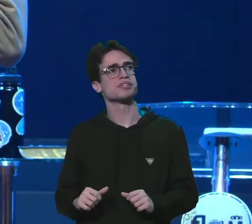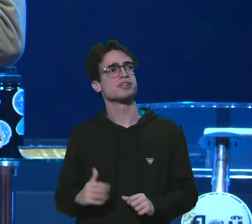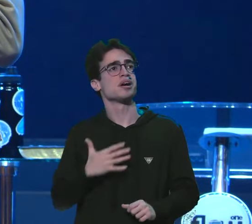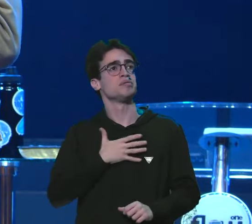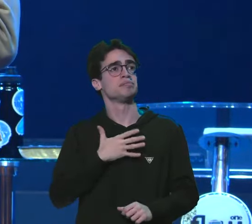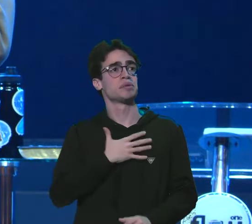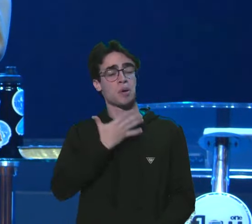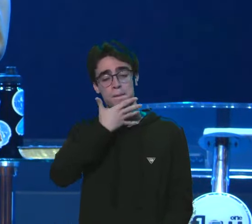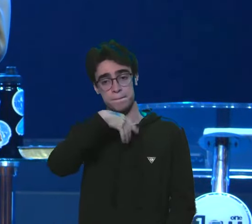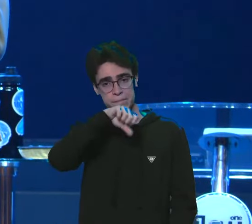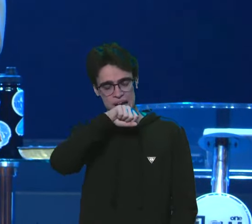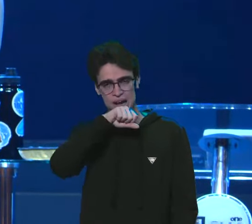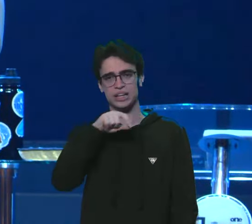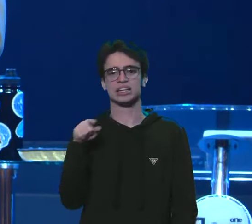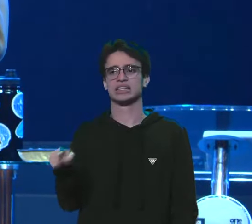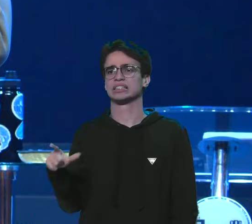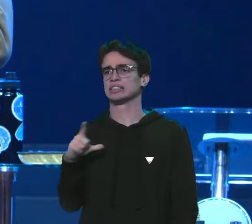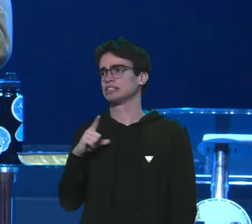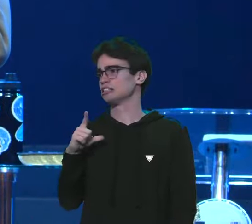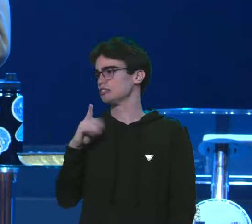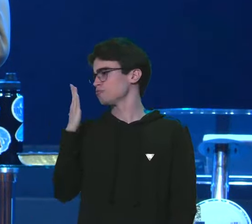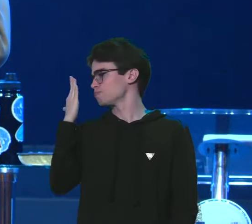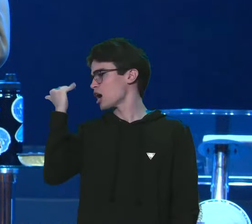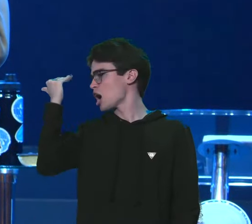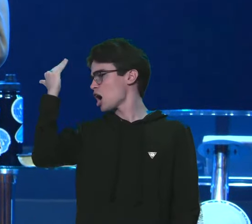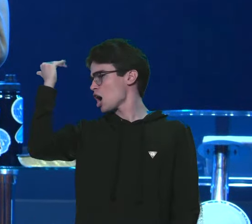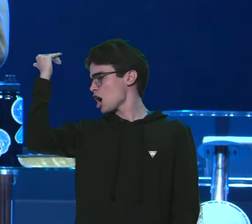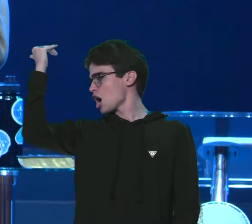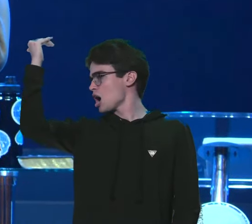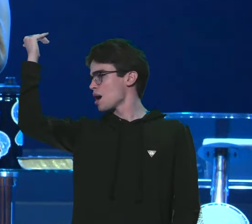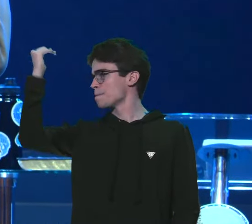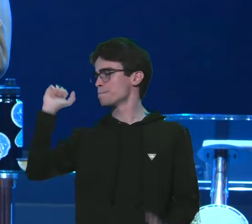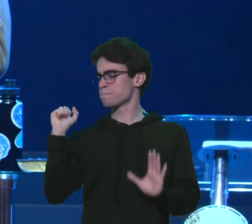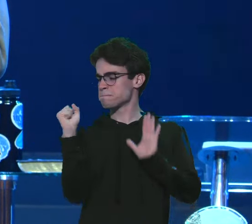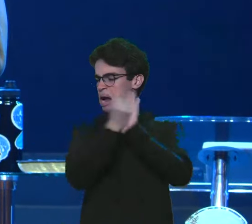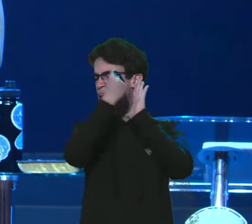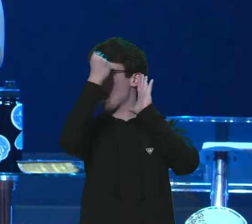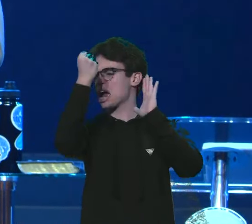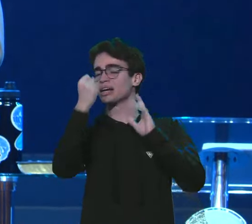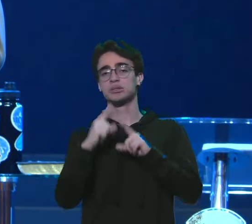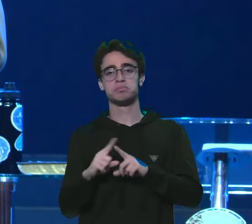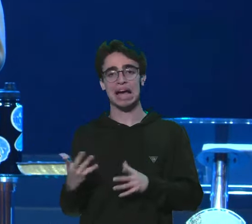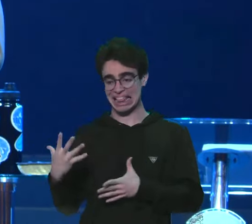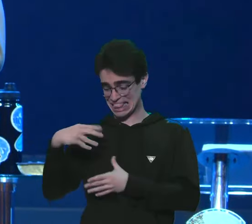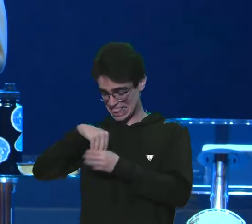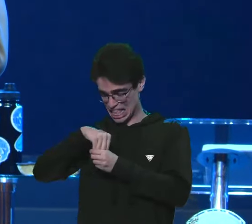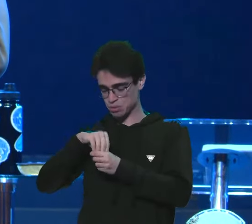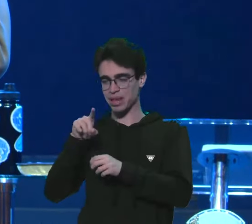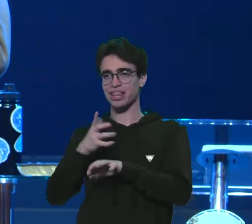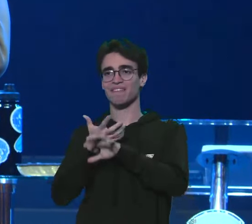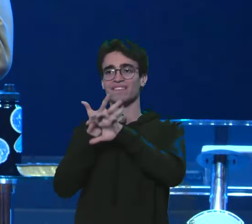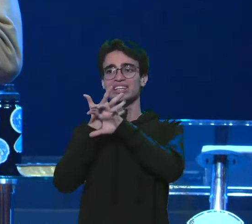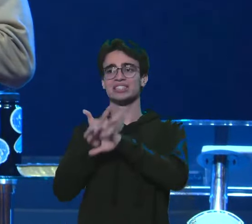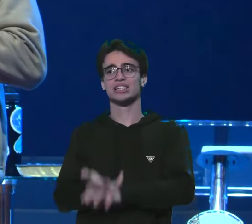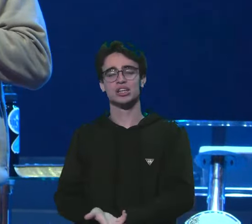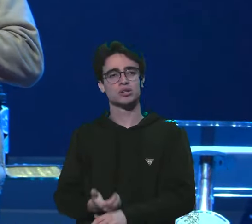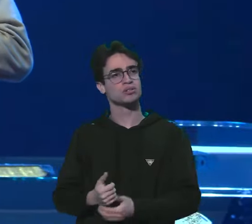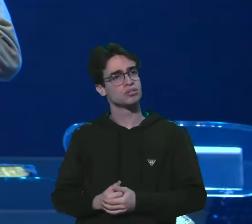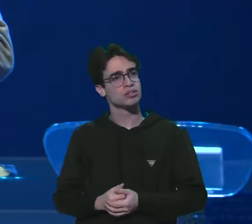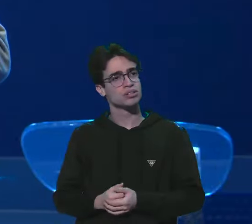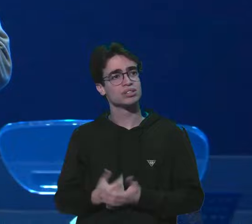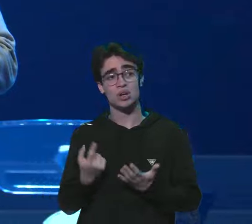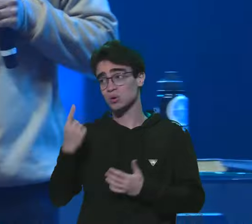meu pai tinha todo esse status, mas estava vazio. E um